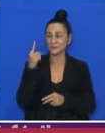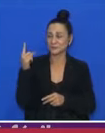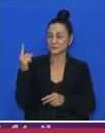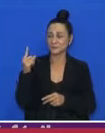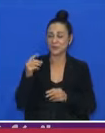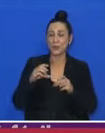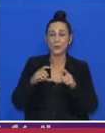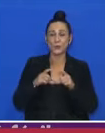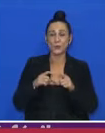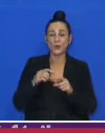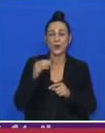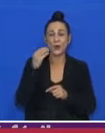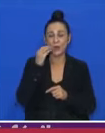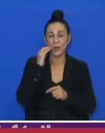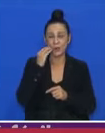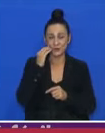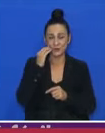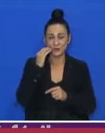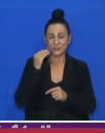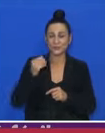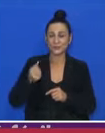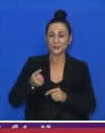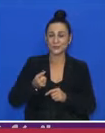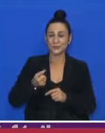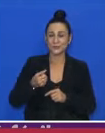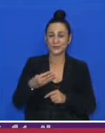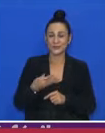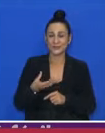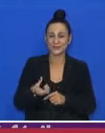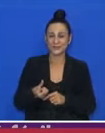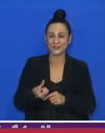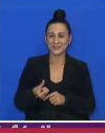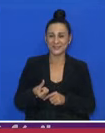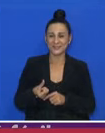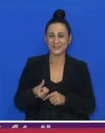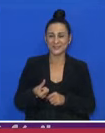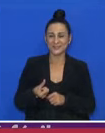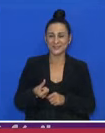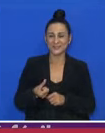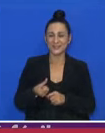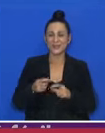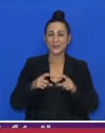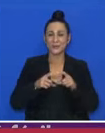rosa, número 46. Rosa, 46.